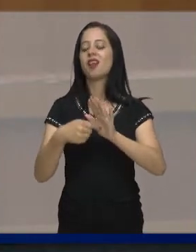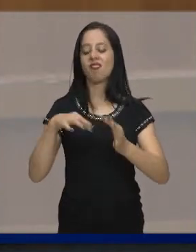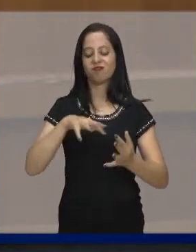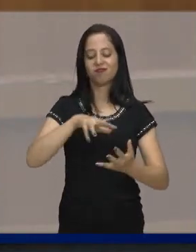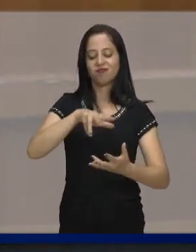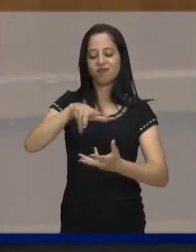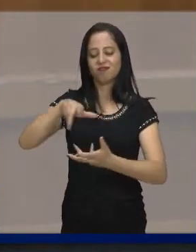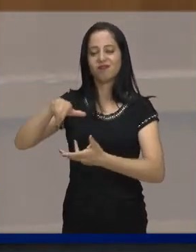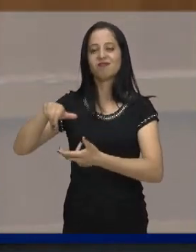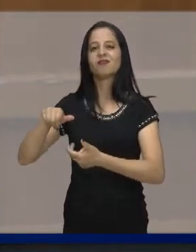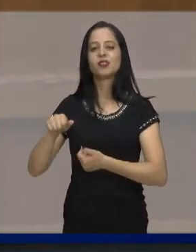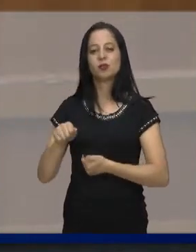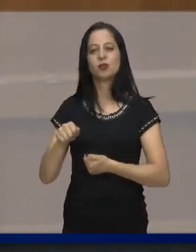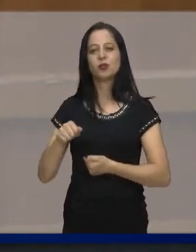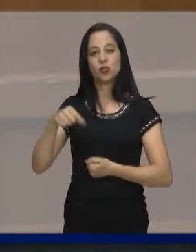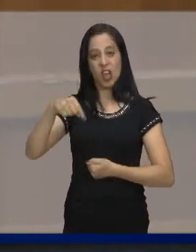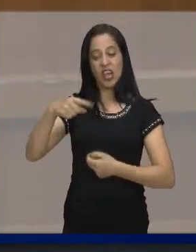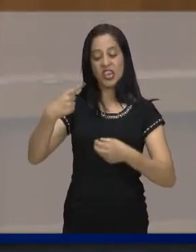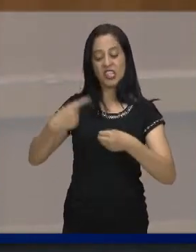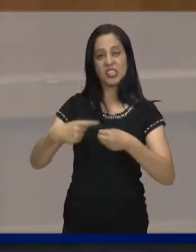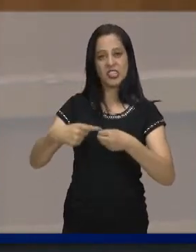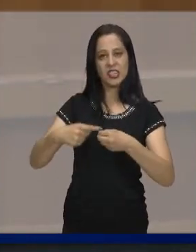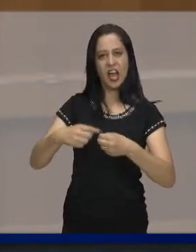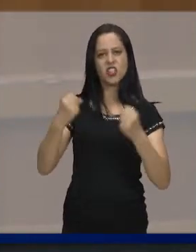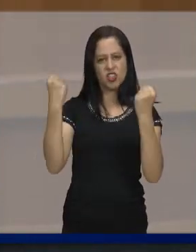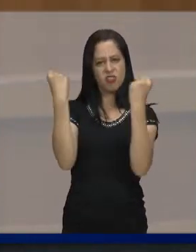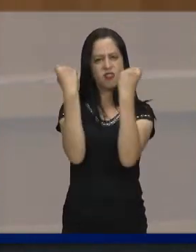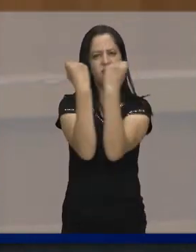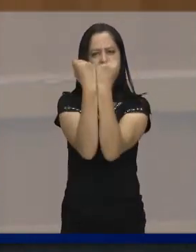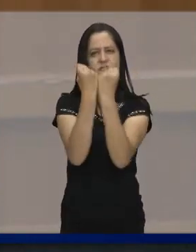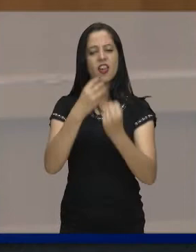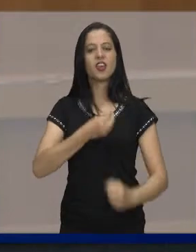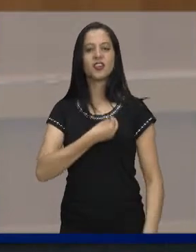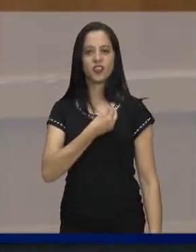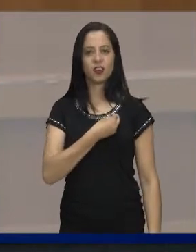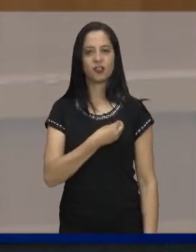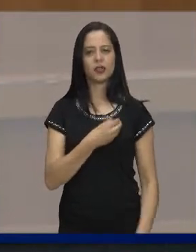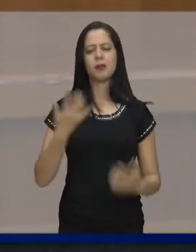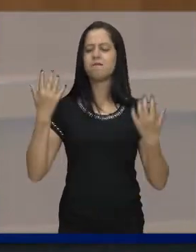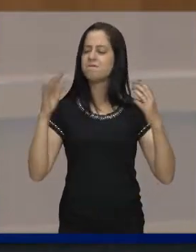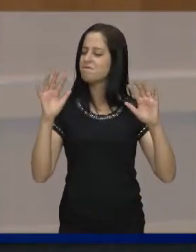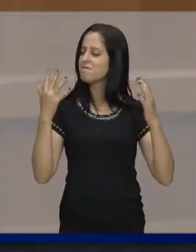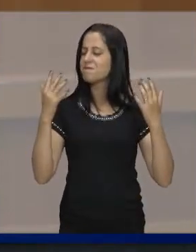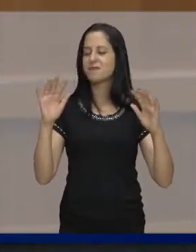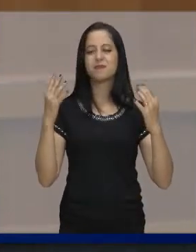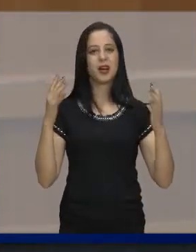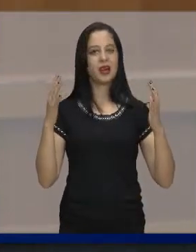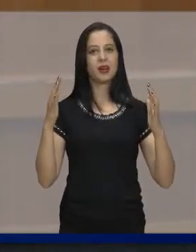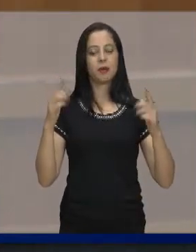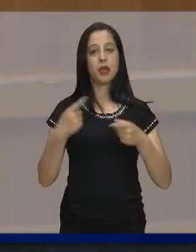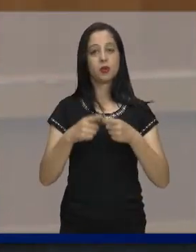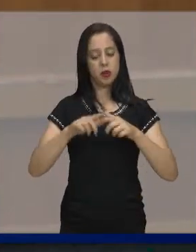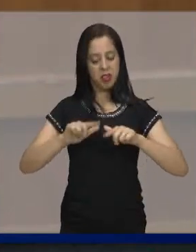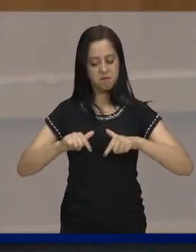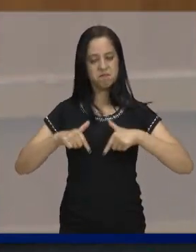É uma cidade, sim, que defende a vida. Então, parabéns a você, Juvenil, por essa iniciativa, por ter